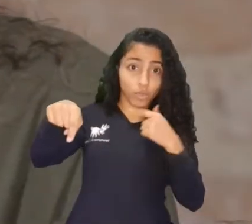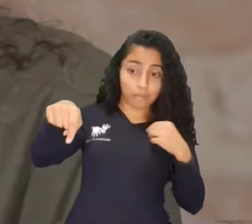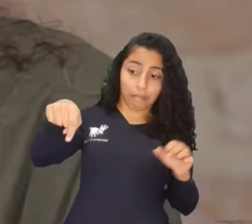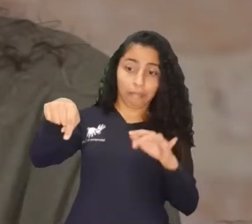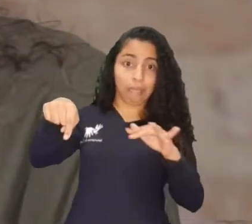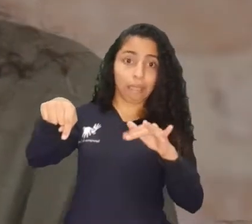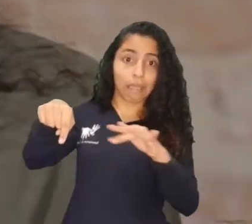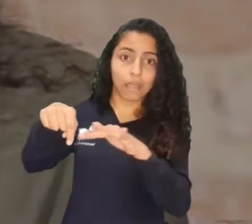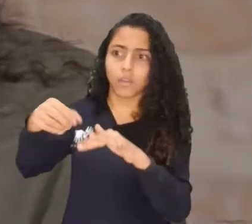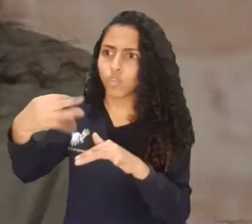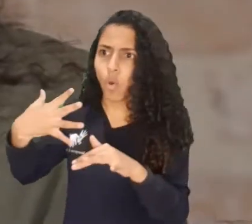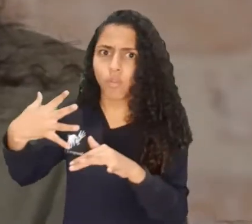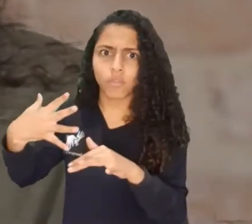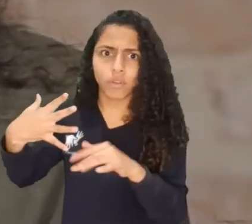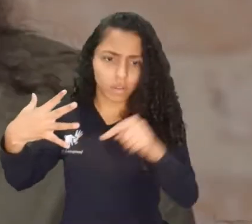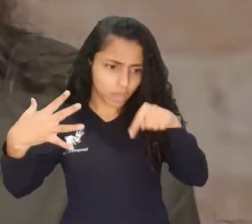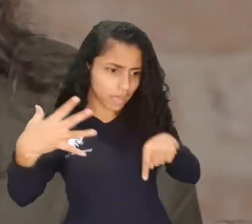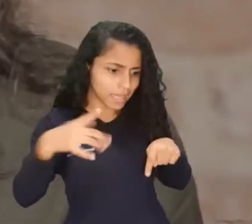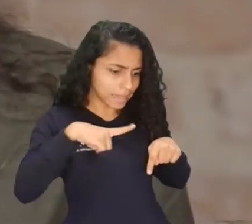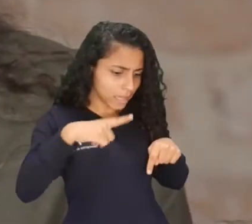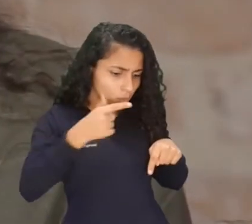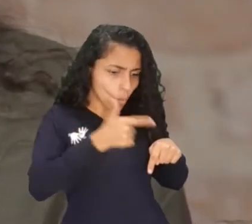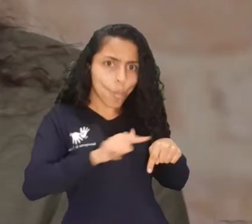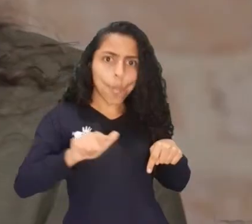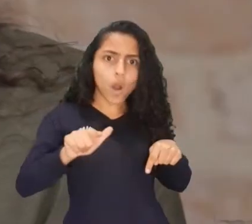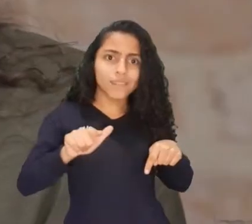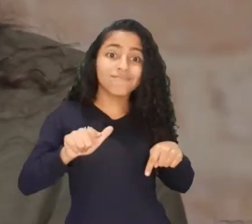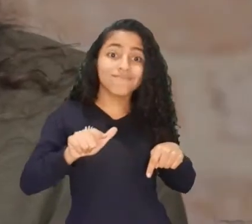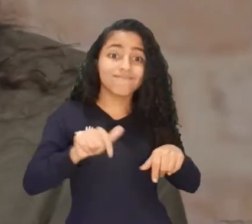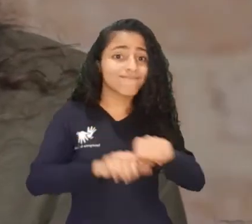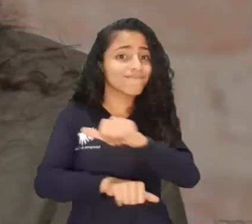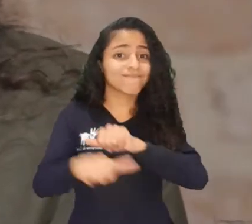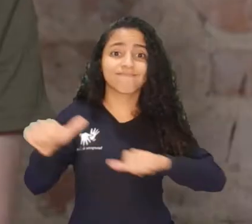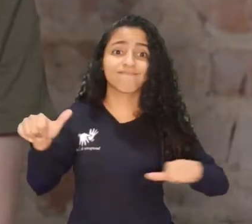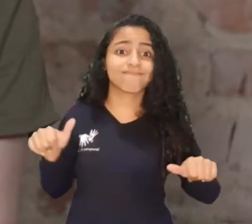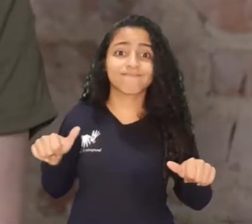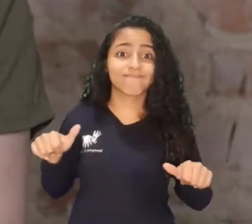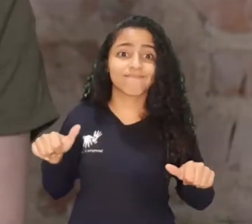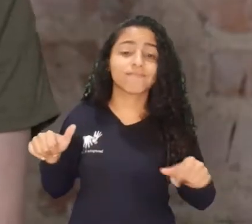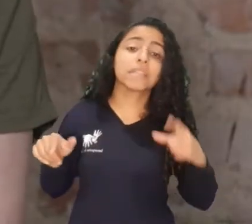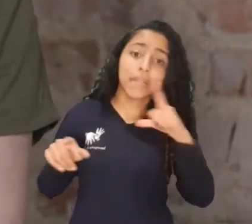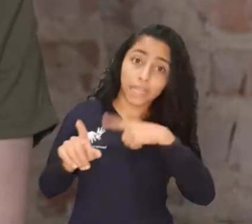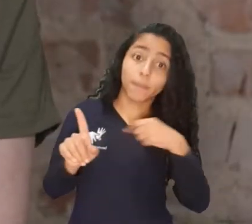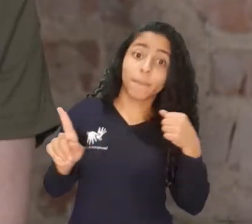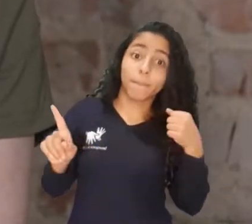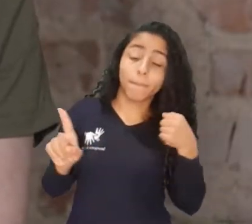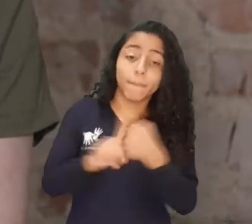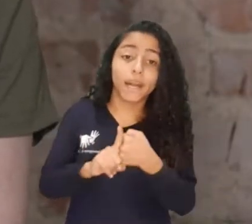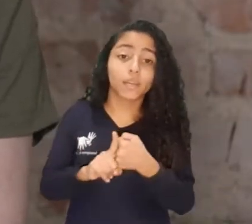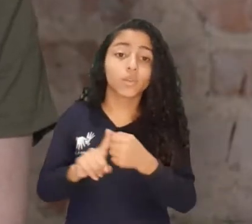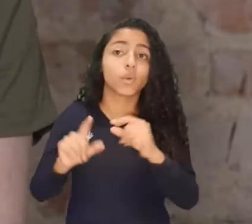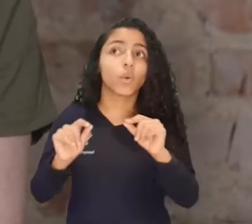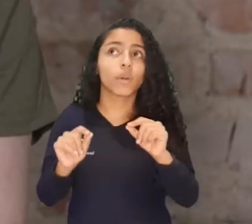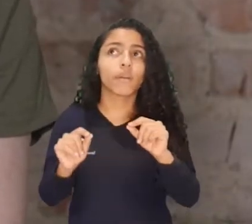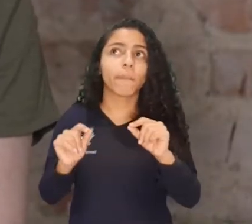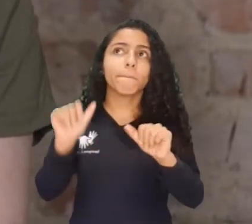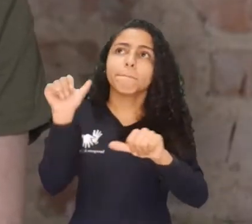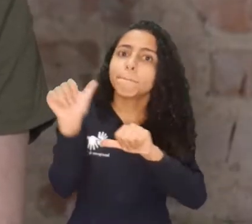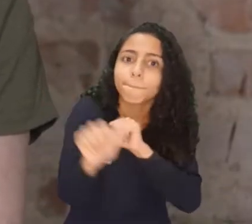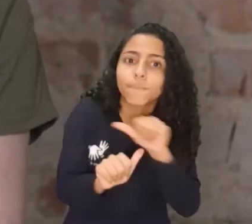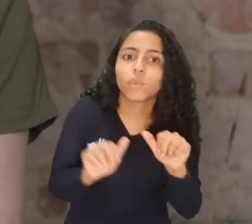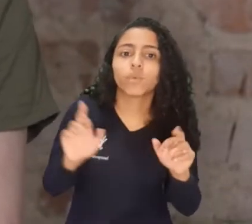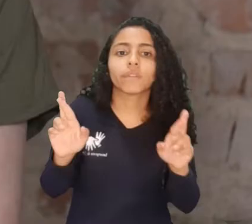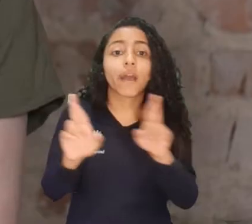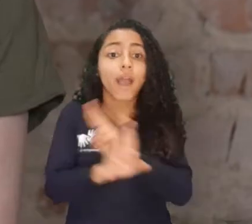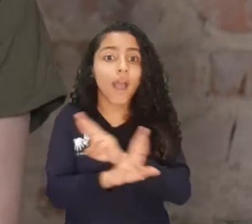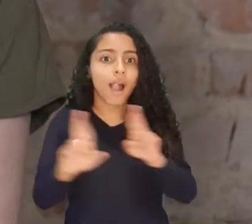ali antes e não estão mais. Isso vai ter impactos em termos de modificar muitas das relações entre as